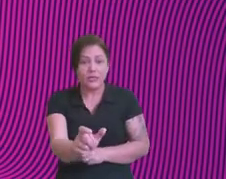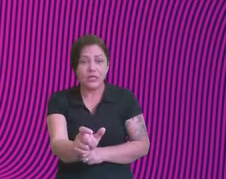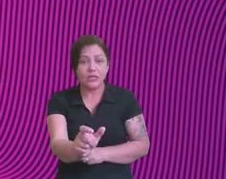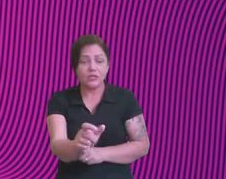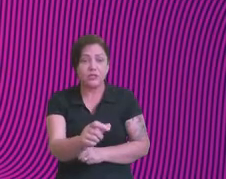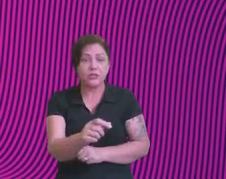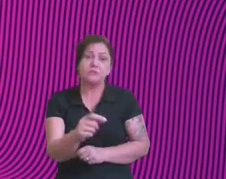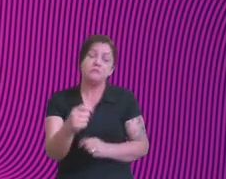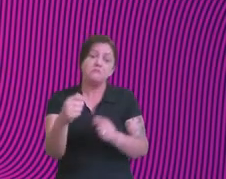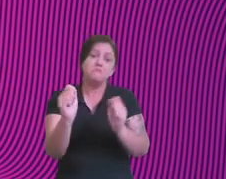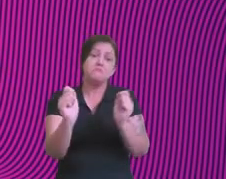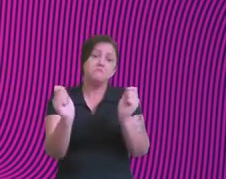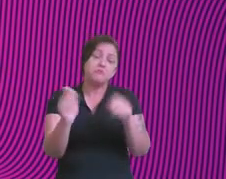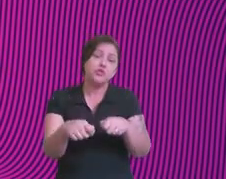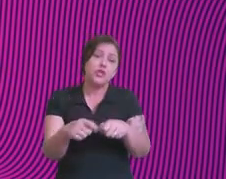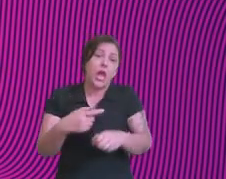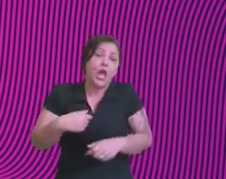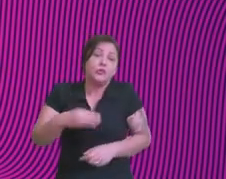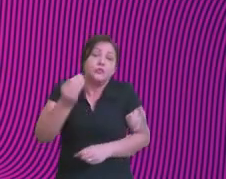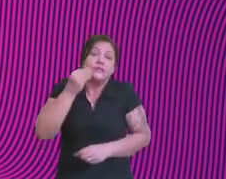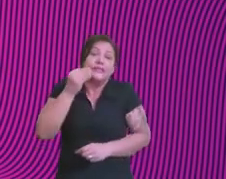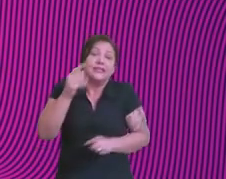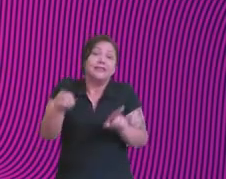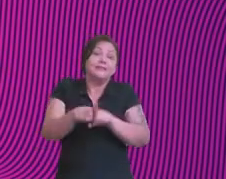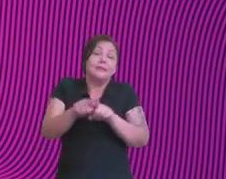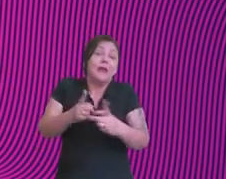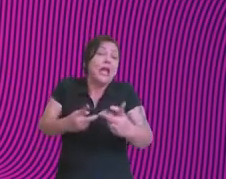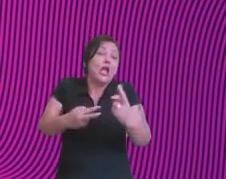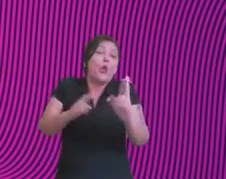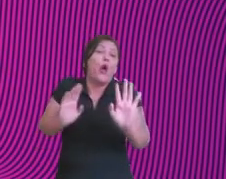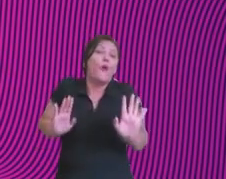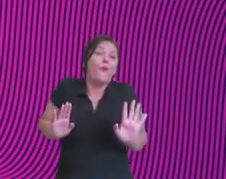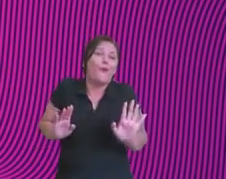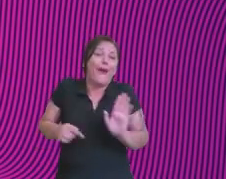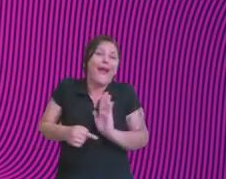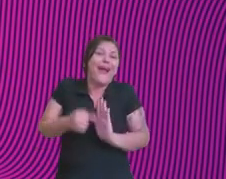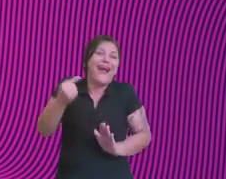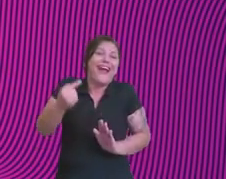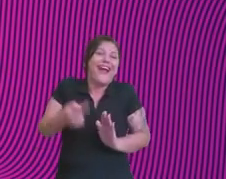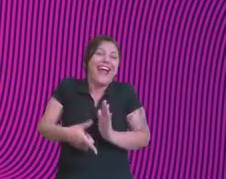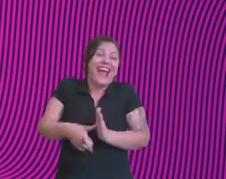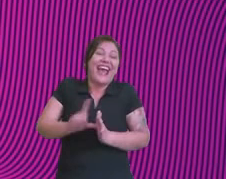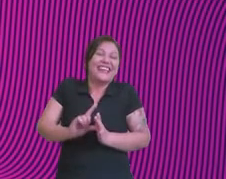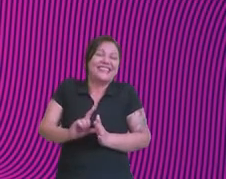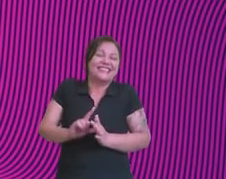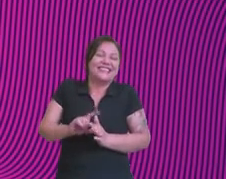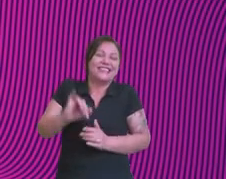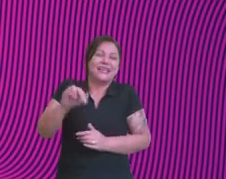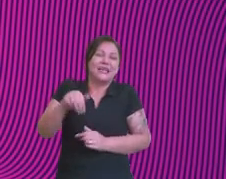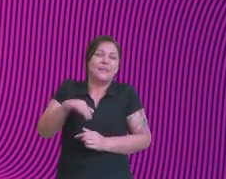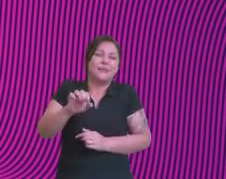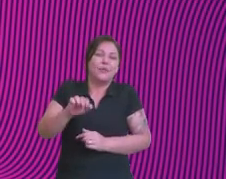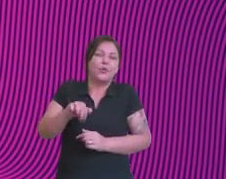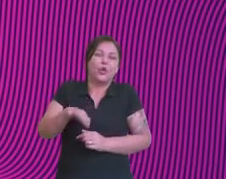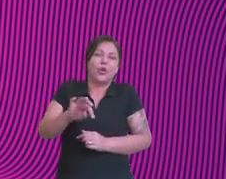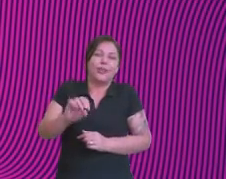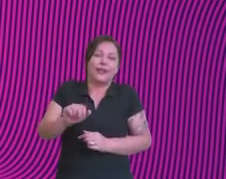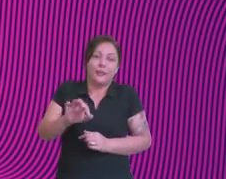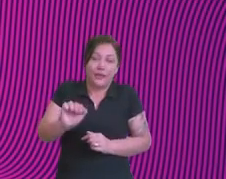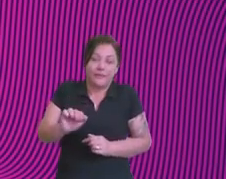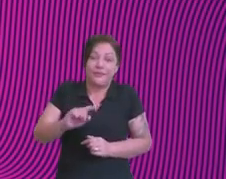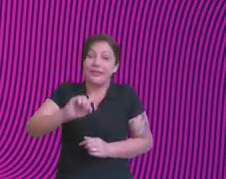Algumas dúvidas que ficam, que acredito que é a mesma que você teve, aquela assim, o que se faz depois de 8 ciclos,